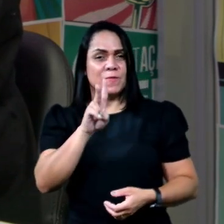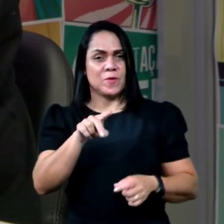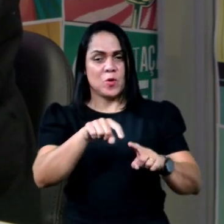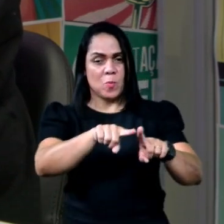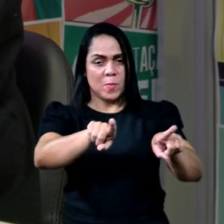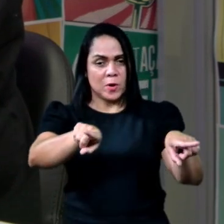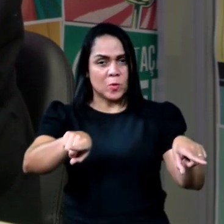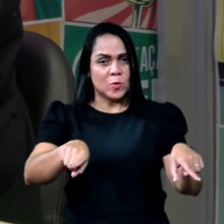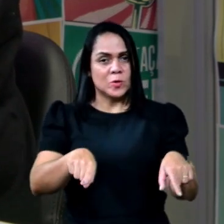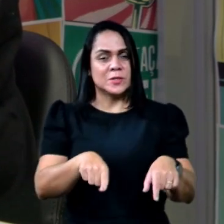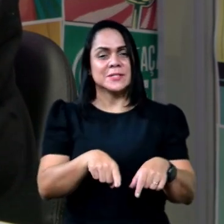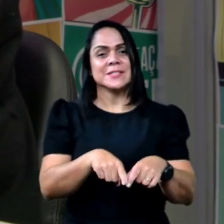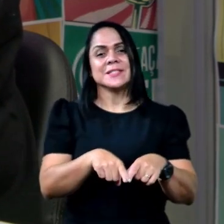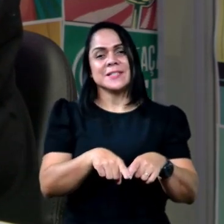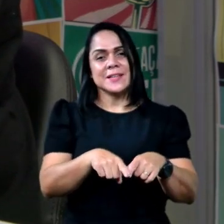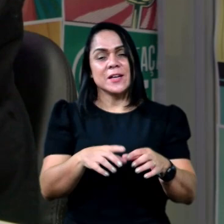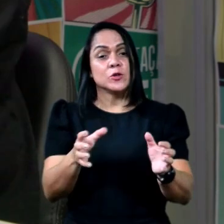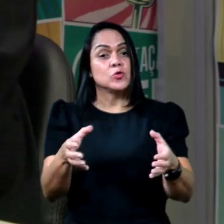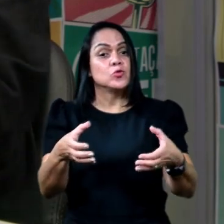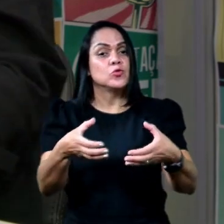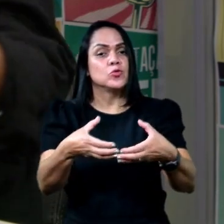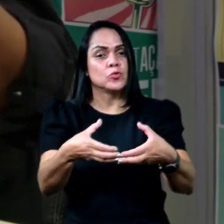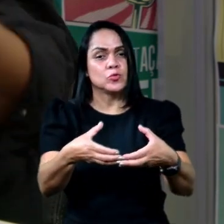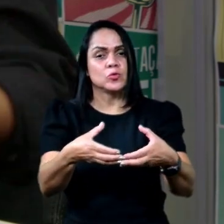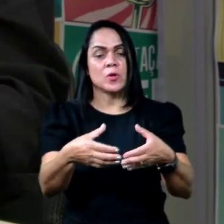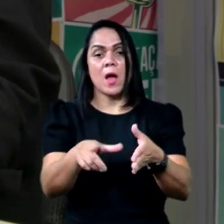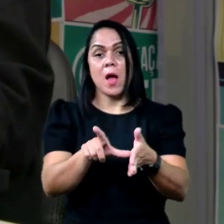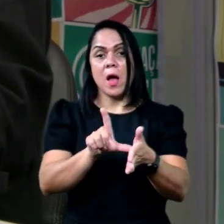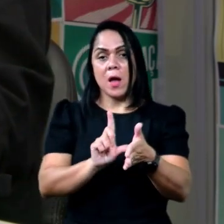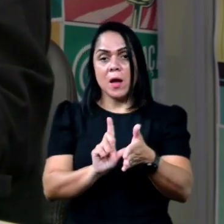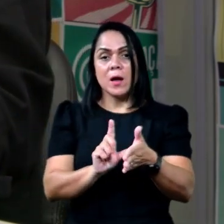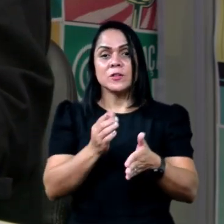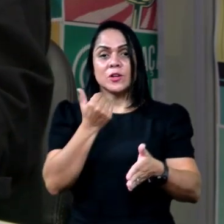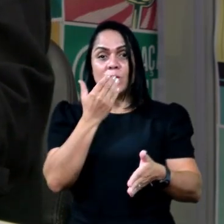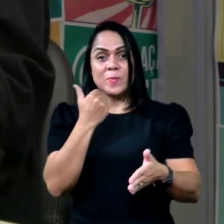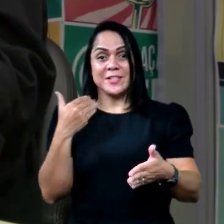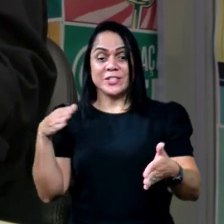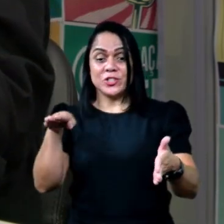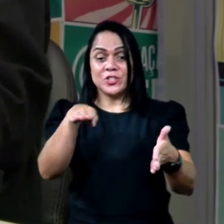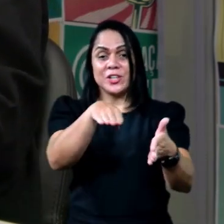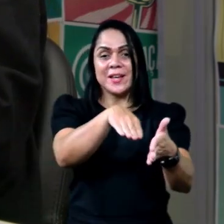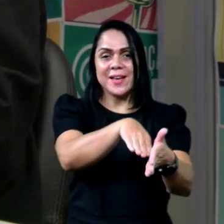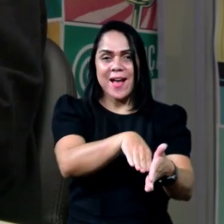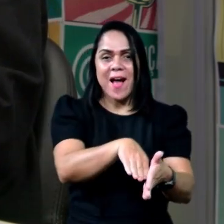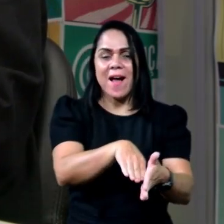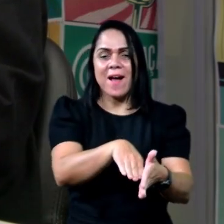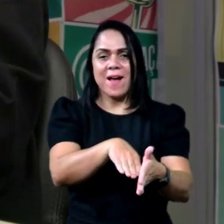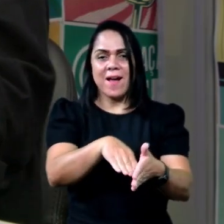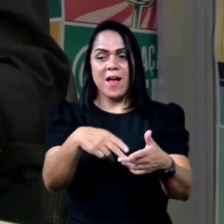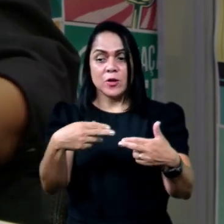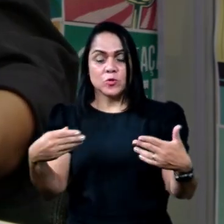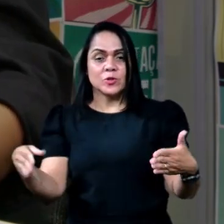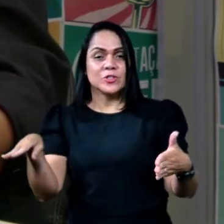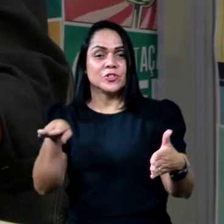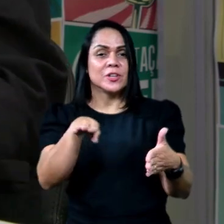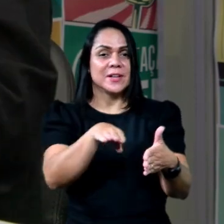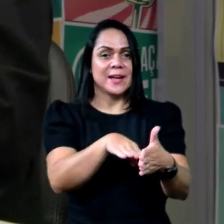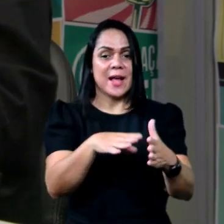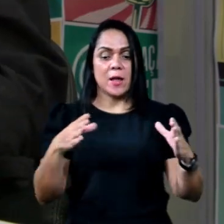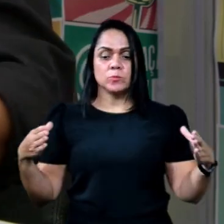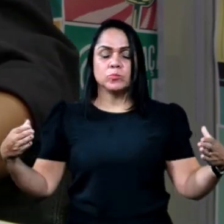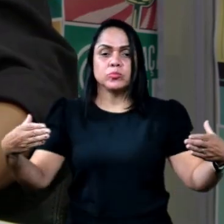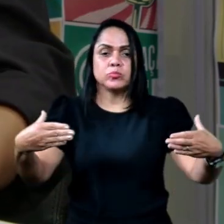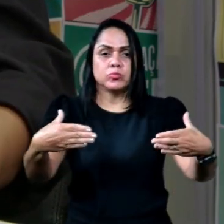ela é coletiva. Todo o tempo ela é coletiva. Antes da comida chegar na cozinha, né, do ingrediente chegar, ela já foi coletiva, porque ela